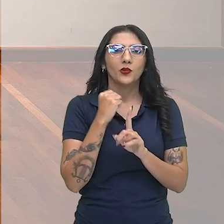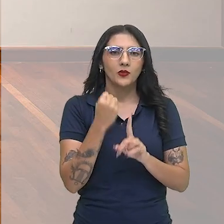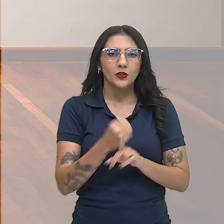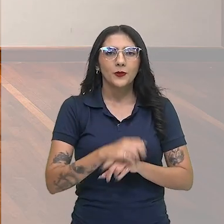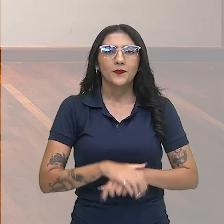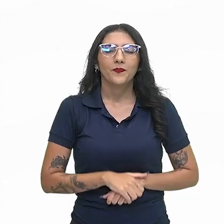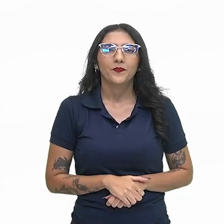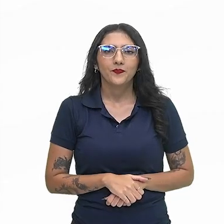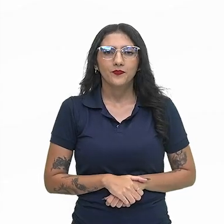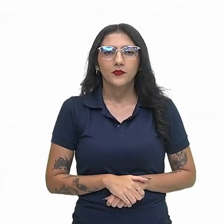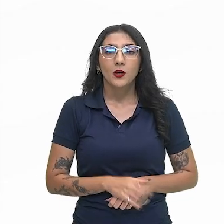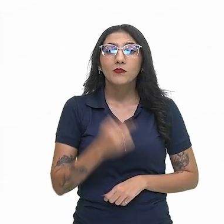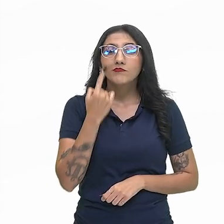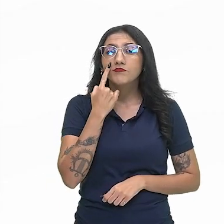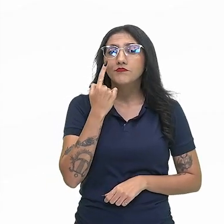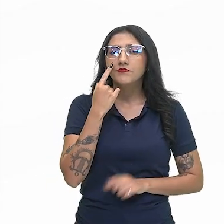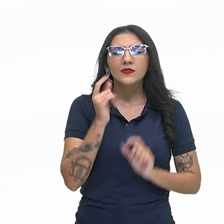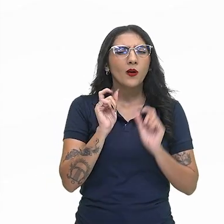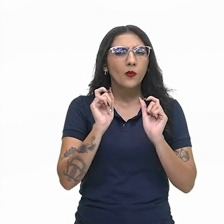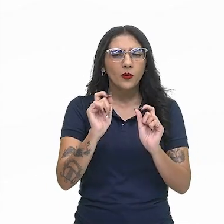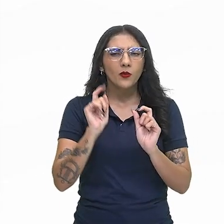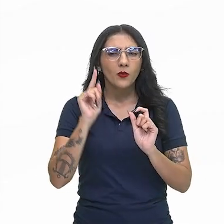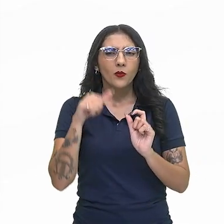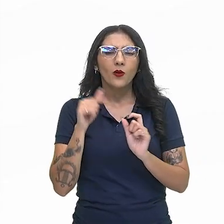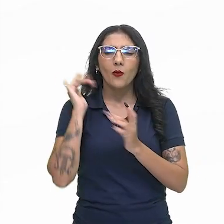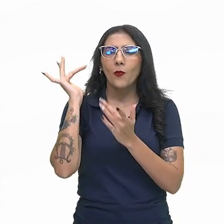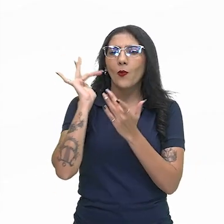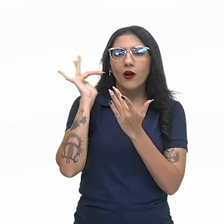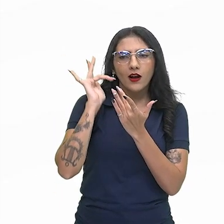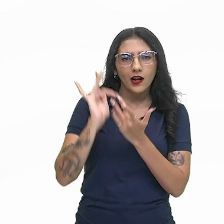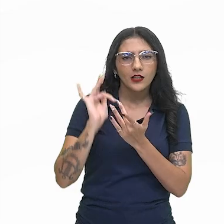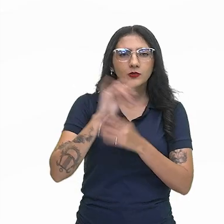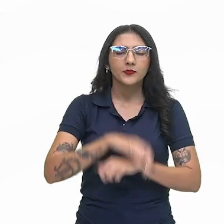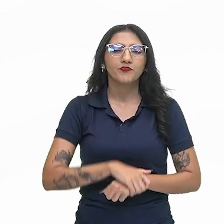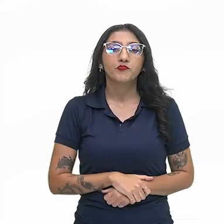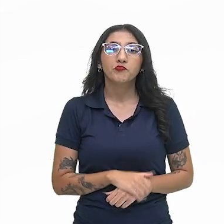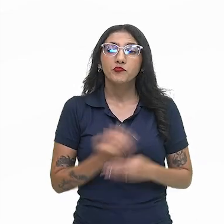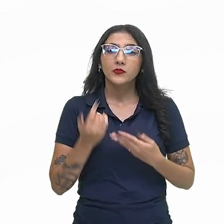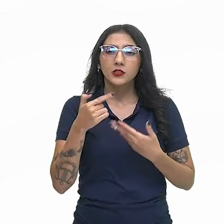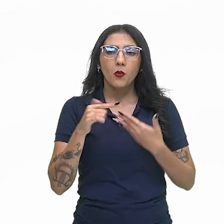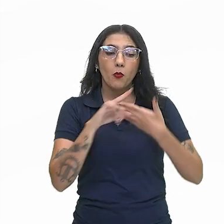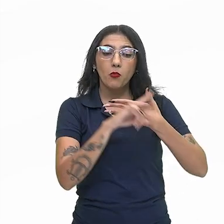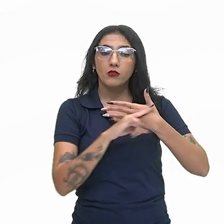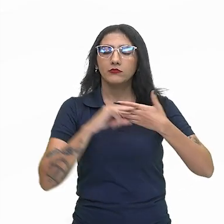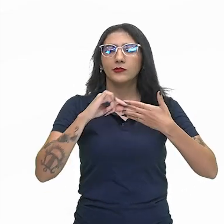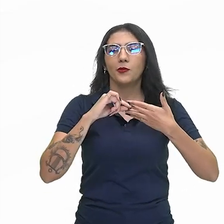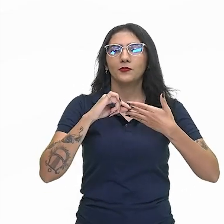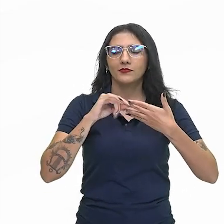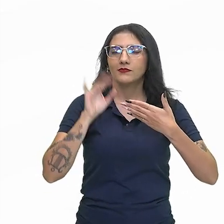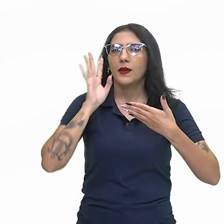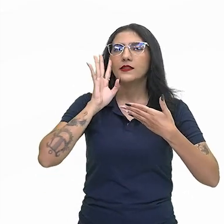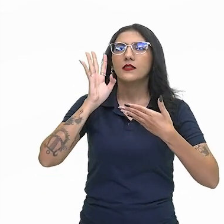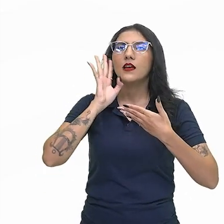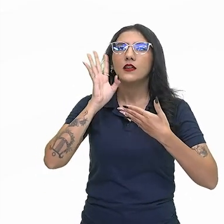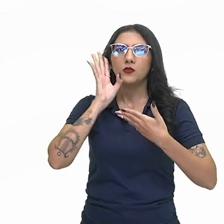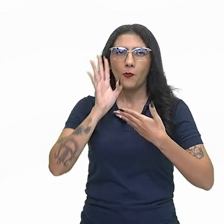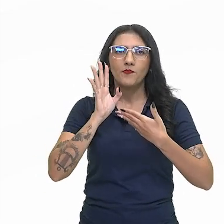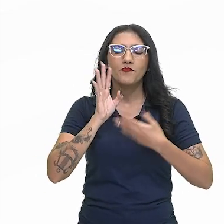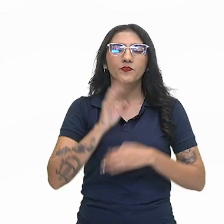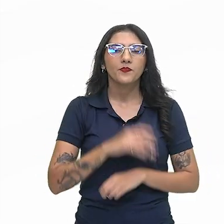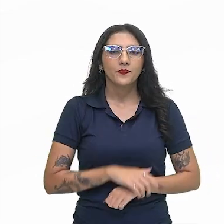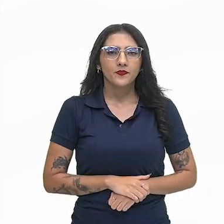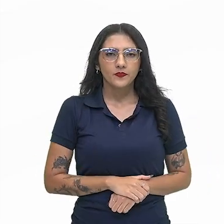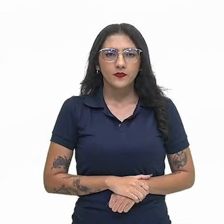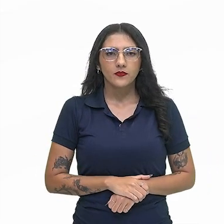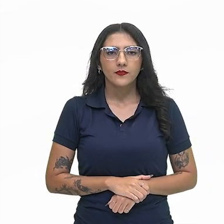aqui o que é um clássico. Vamos lá? O clássico é um autor, né, um pensador, que ele é